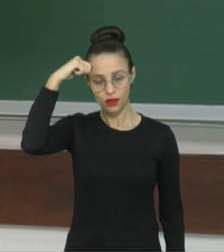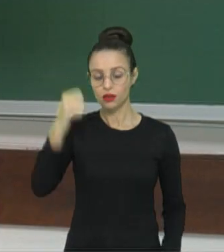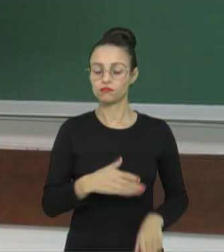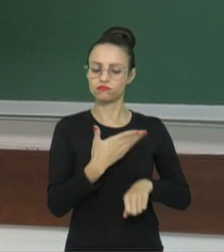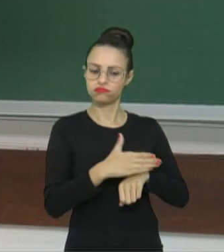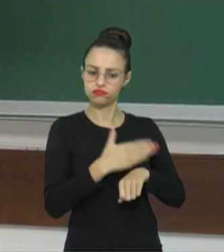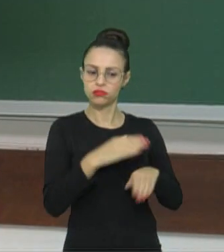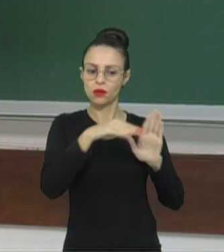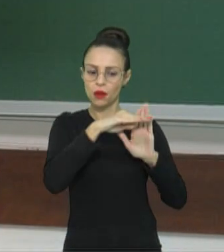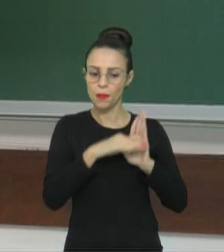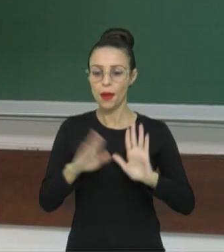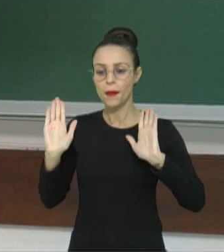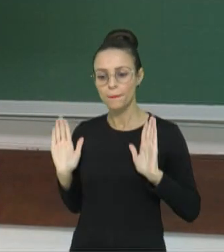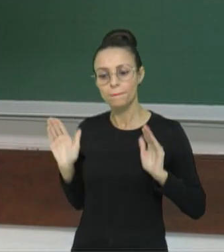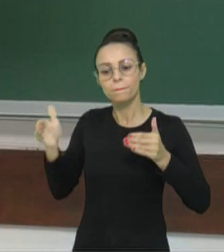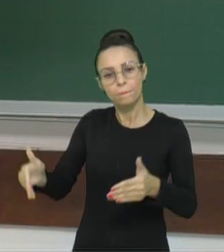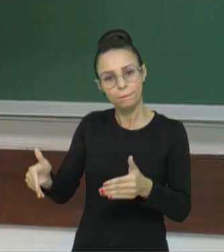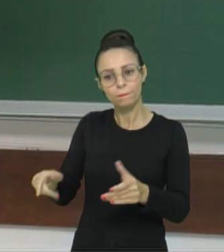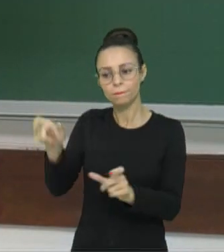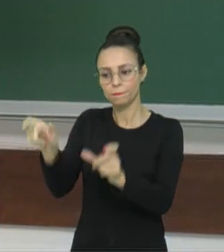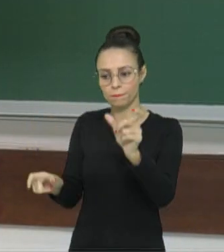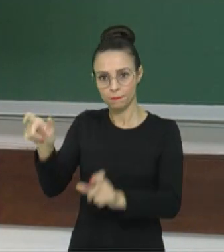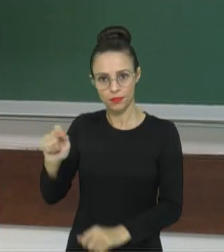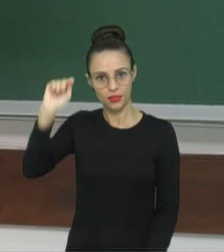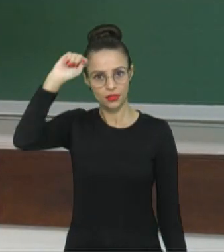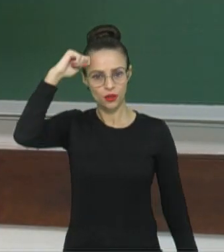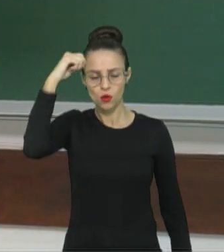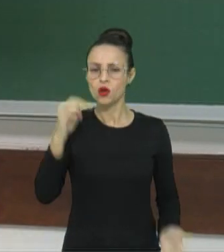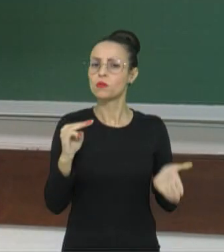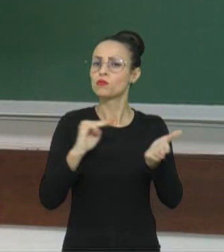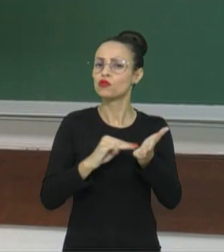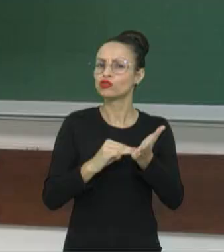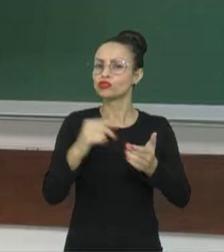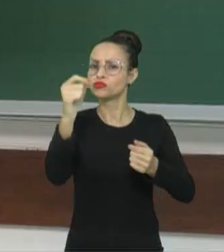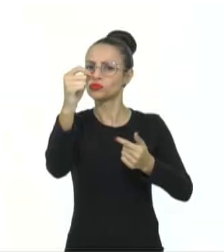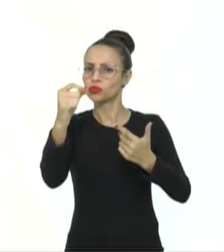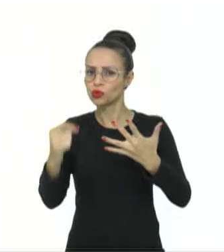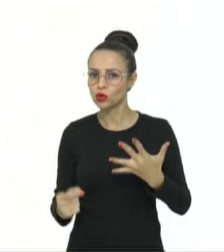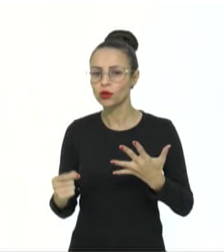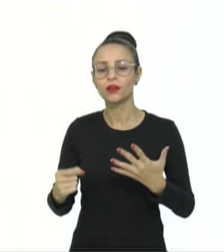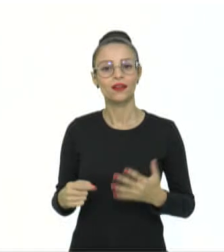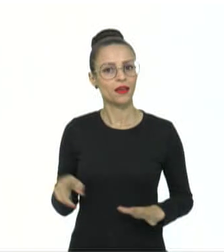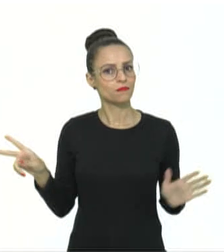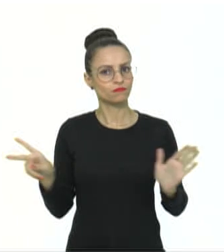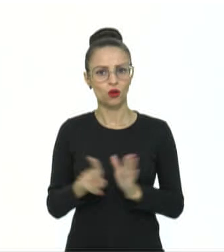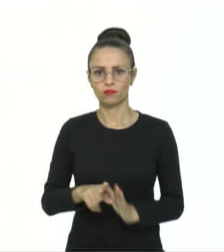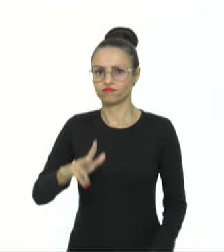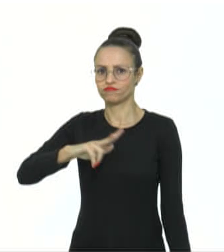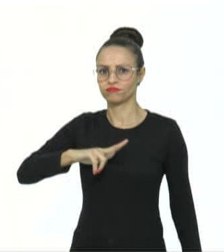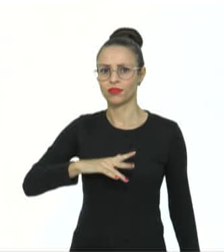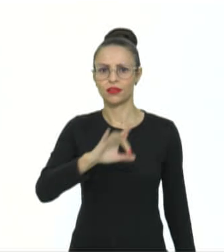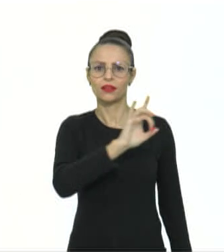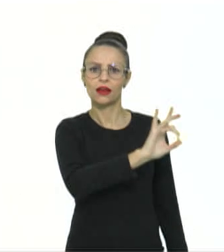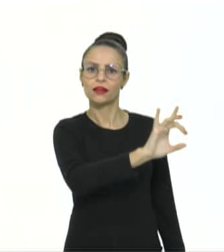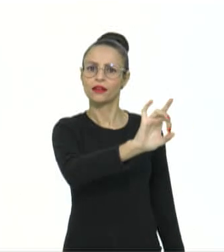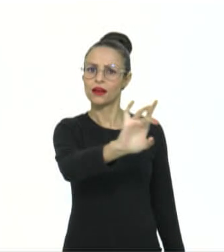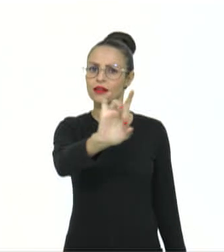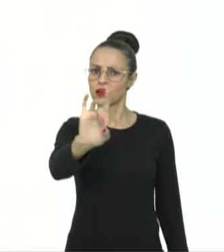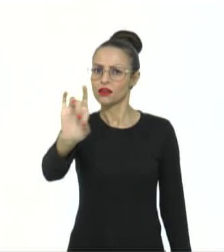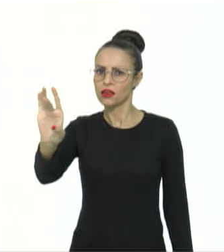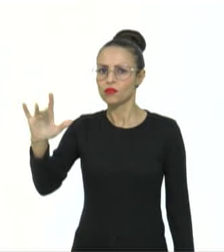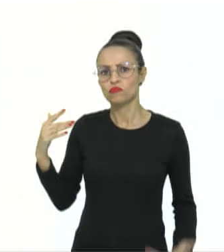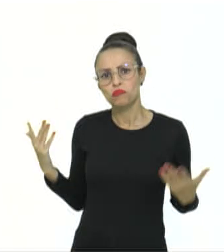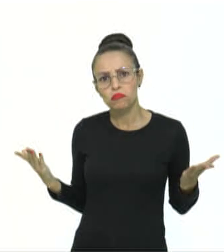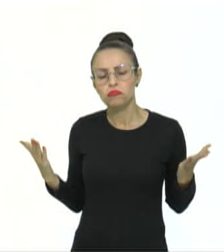trainee para negros. Os porquês, né, os motivos, são de cunho pessoal. Então cada um de vocês